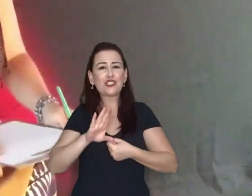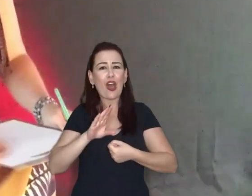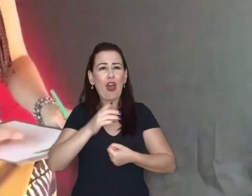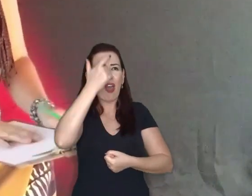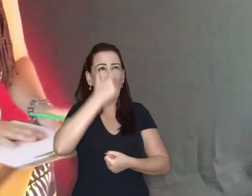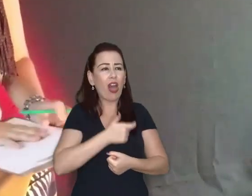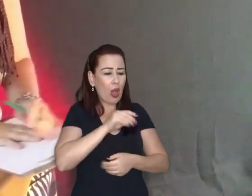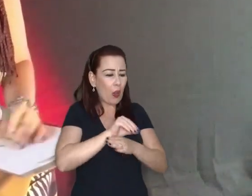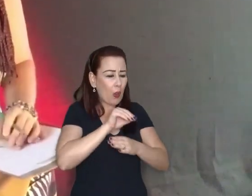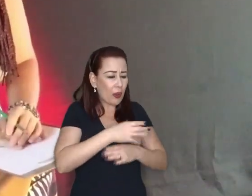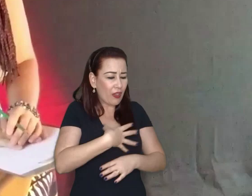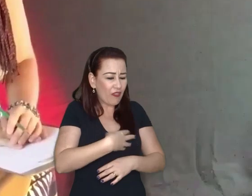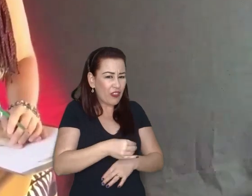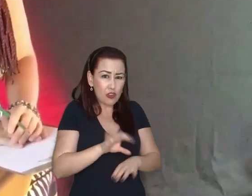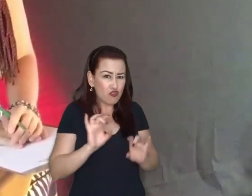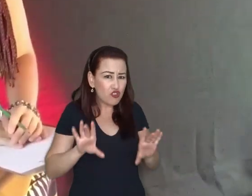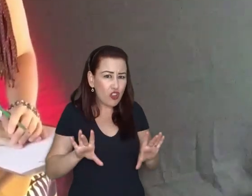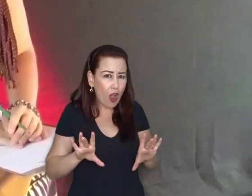materna.